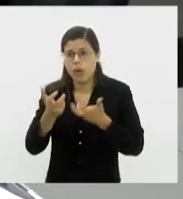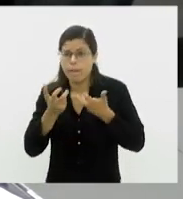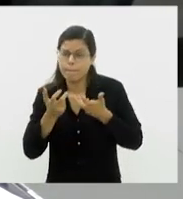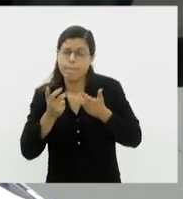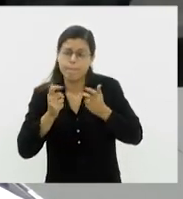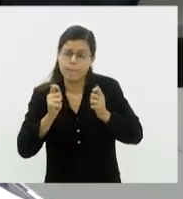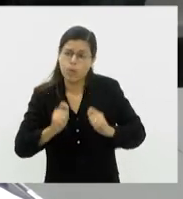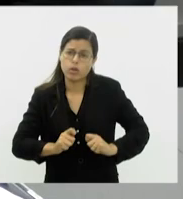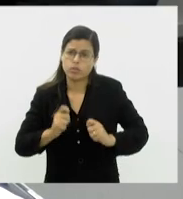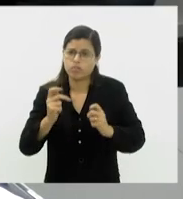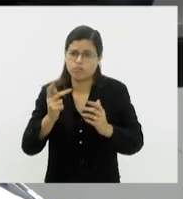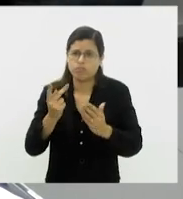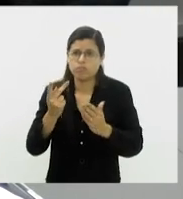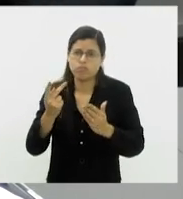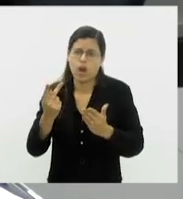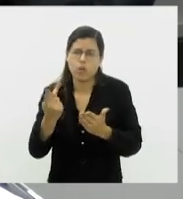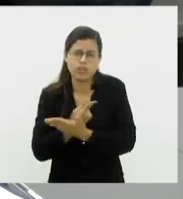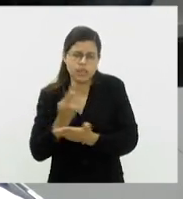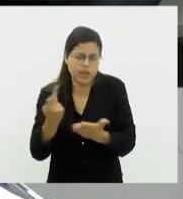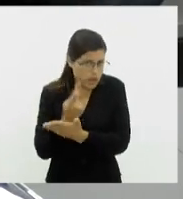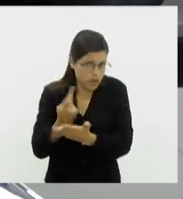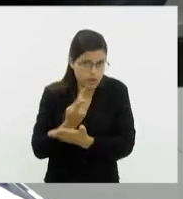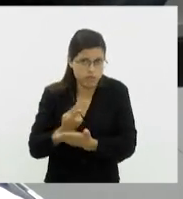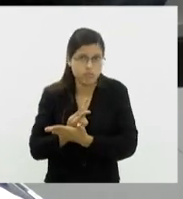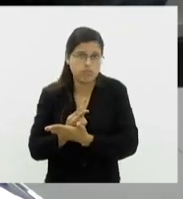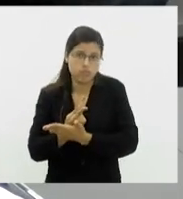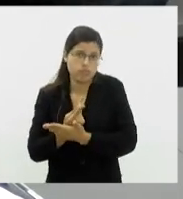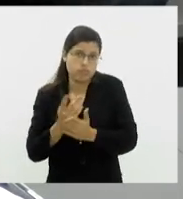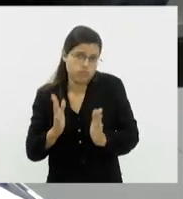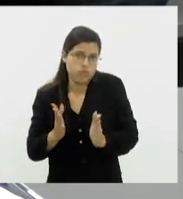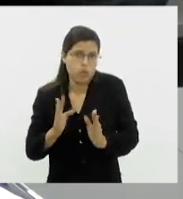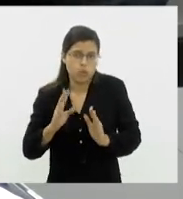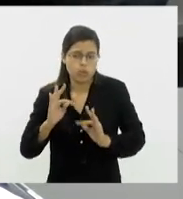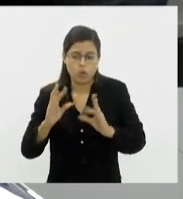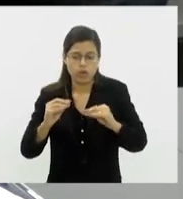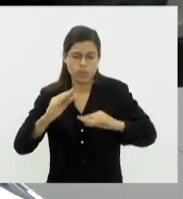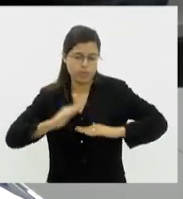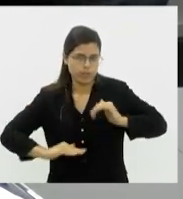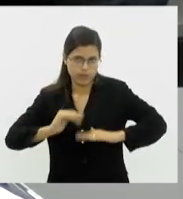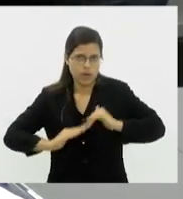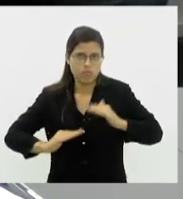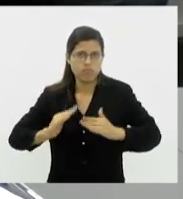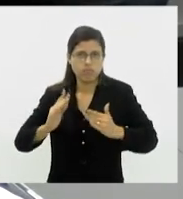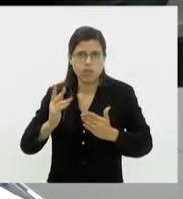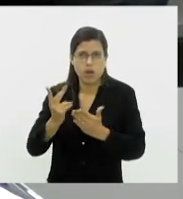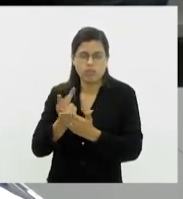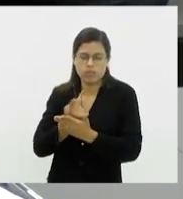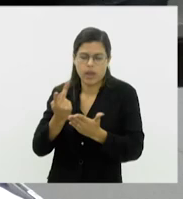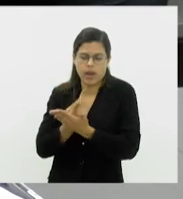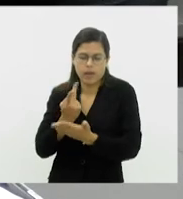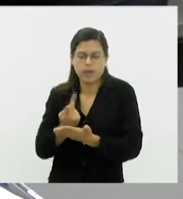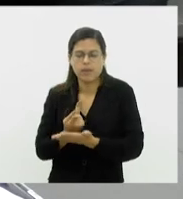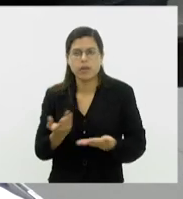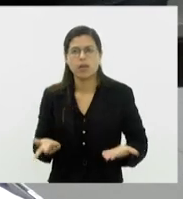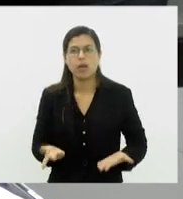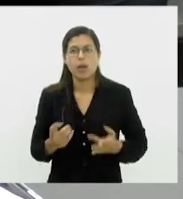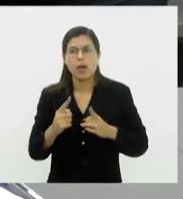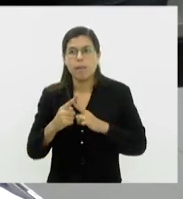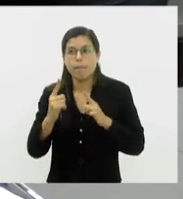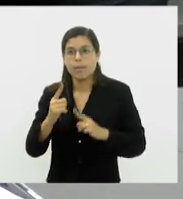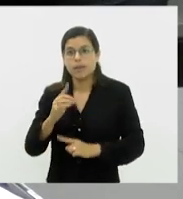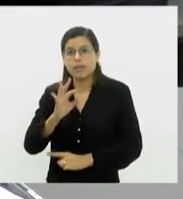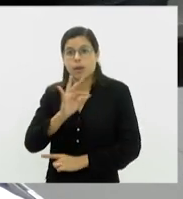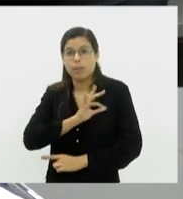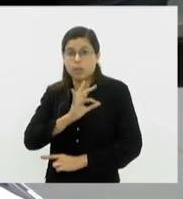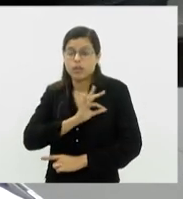podemos Presidente me fala qual é a profissão que não erra mas infelizmente a polícia hoje paga com a liberdade ou paga com a